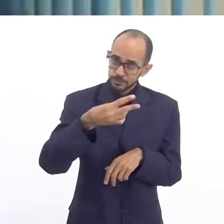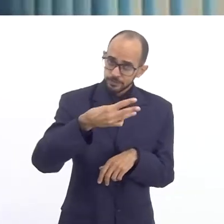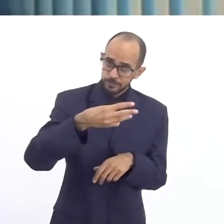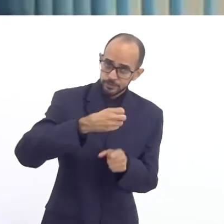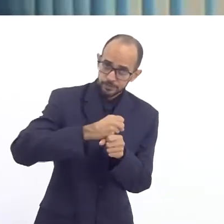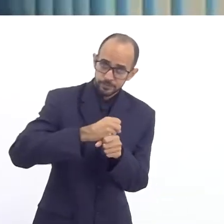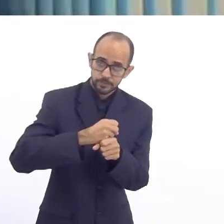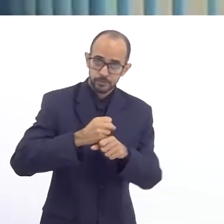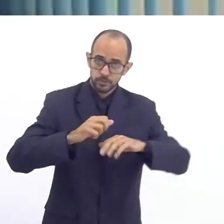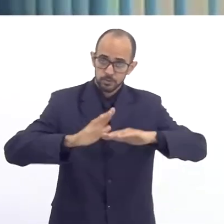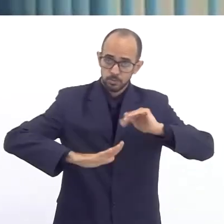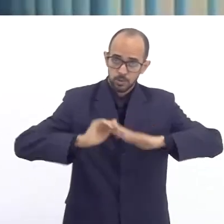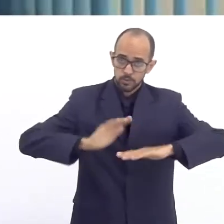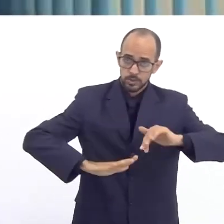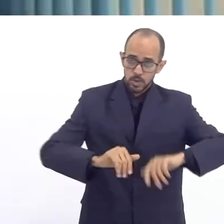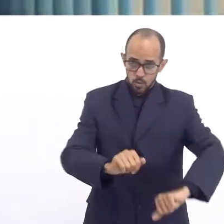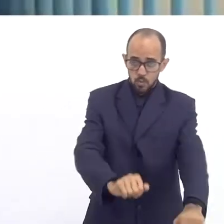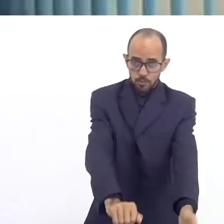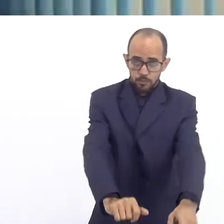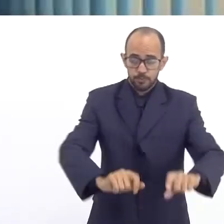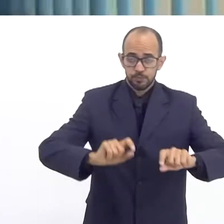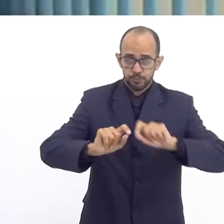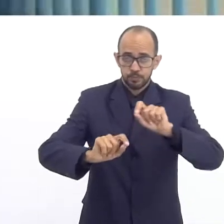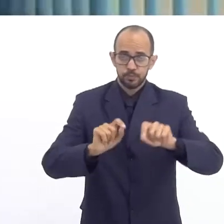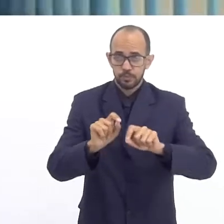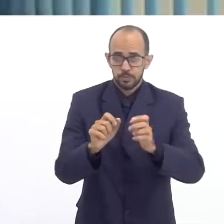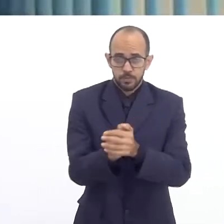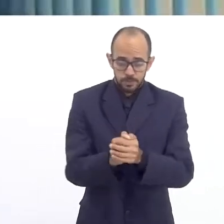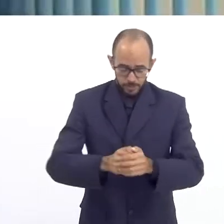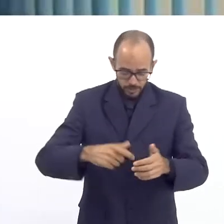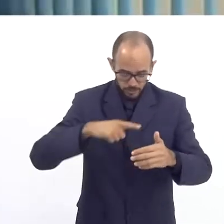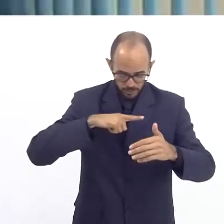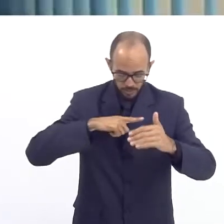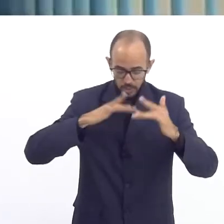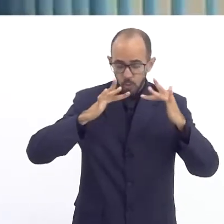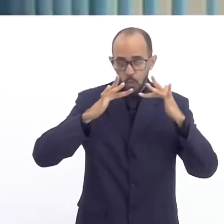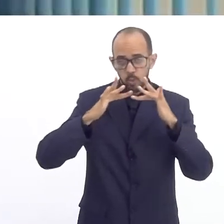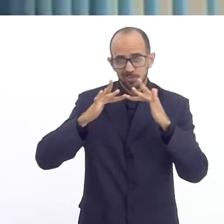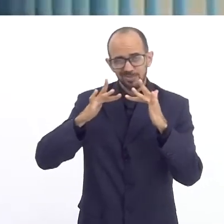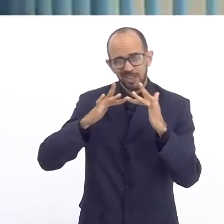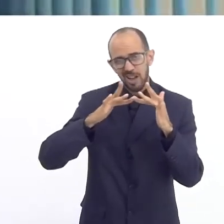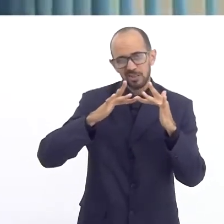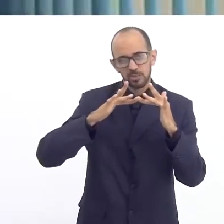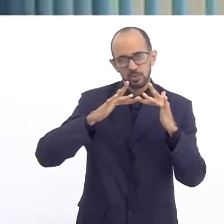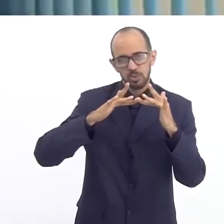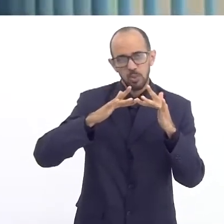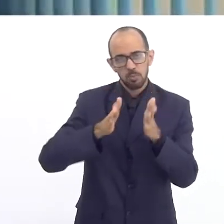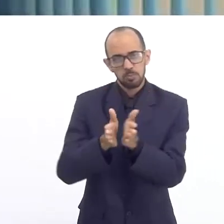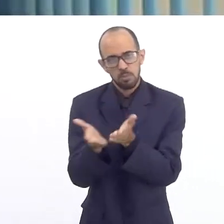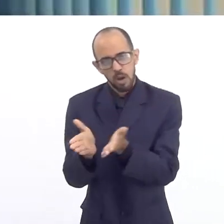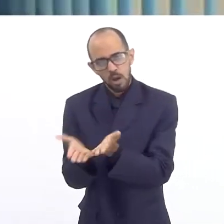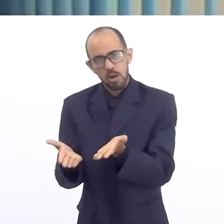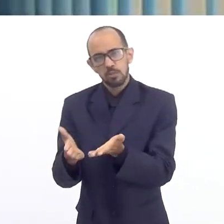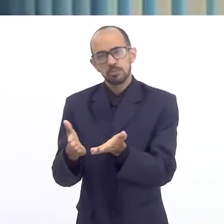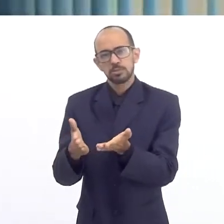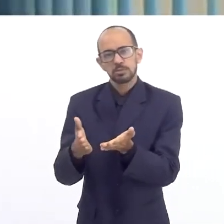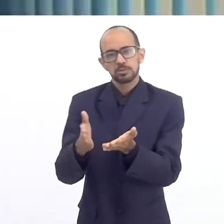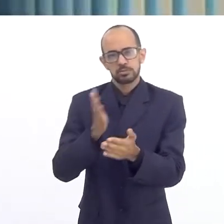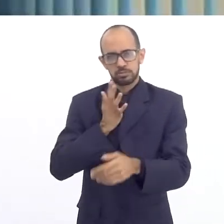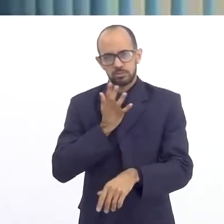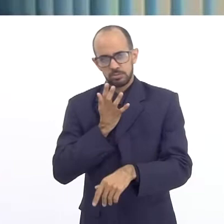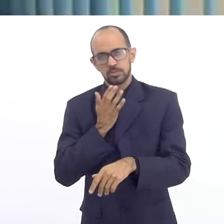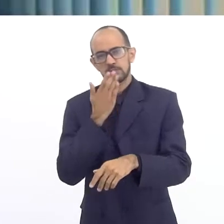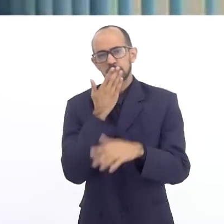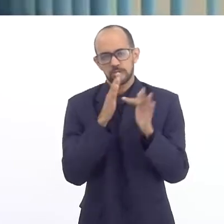nesses 53 anos de magistério, e que aí a gente tem contato com pessoas de vários níveis socioeconômicos, né? E